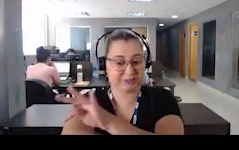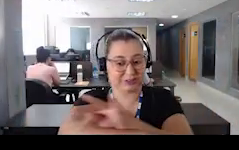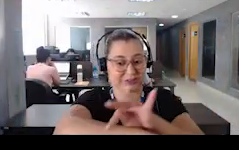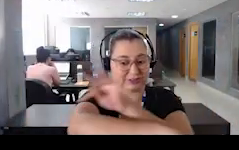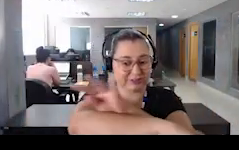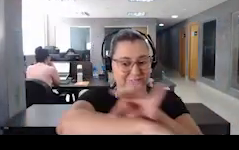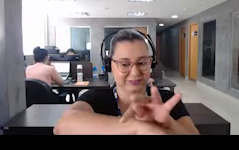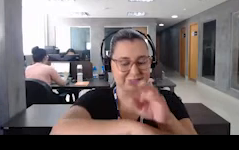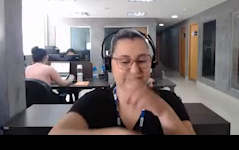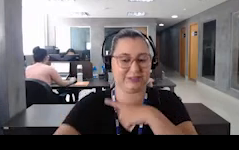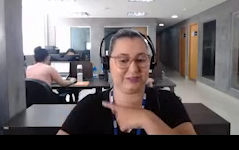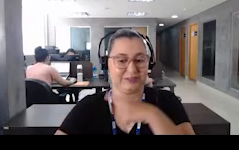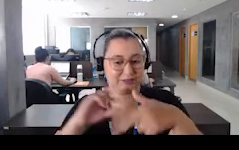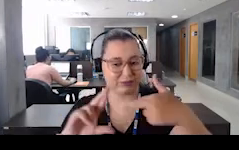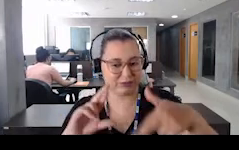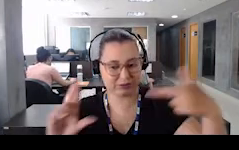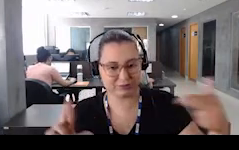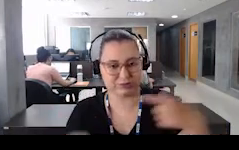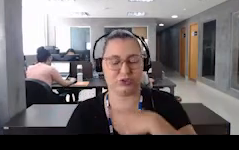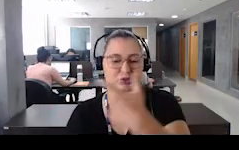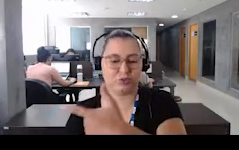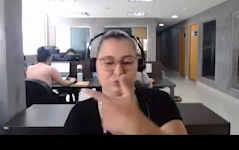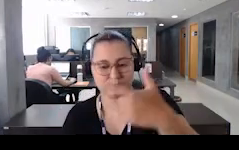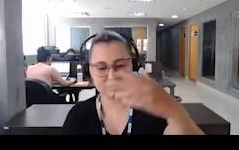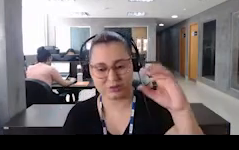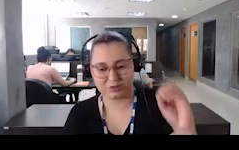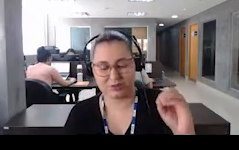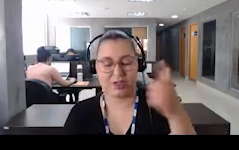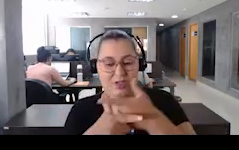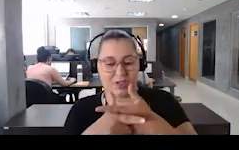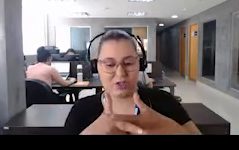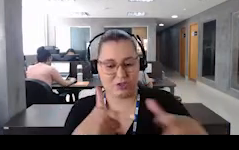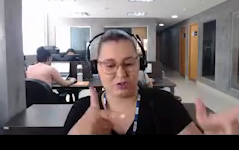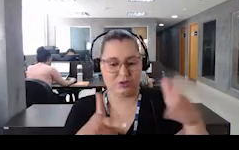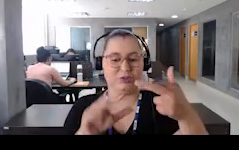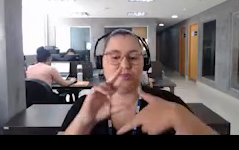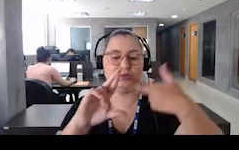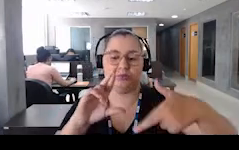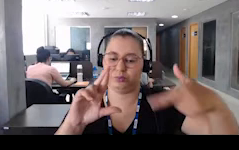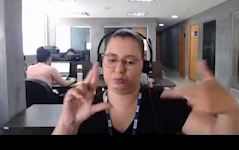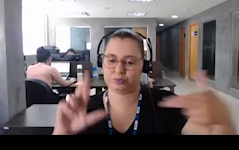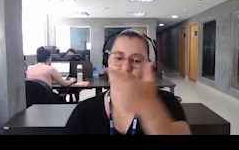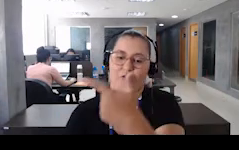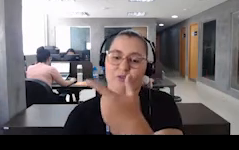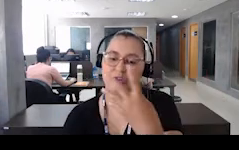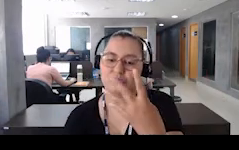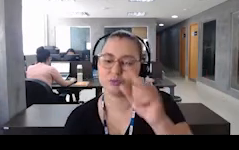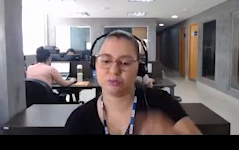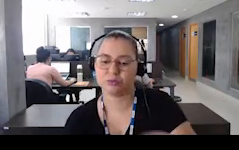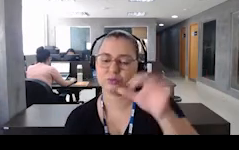e resistência, eu pego a tensão, que é 220, e divido pela resistência, que é